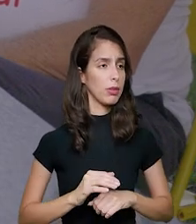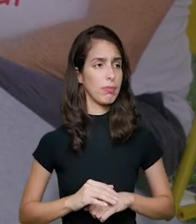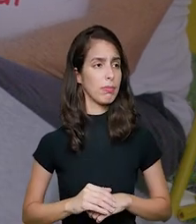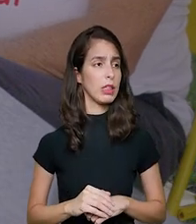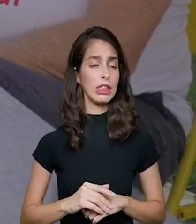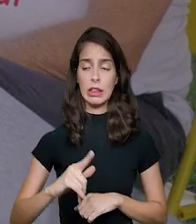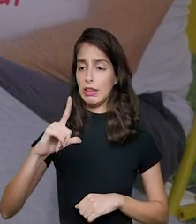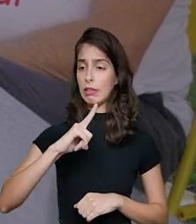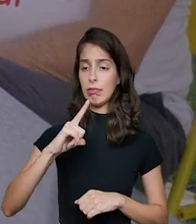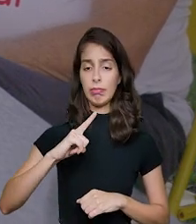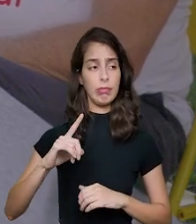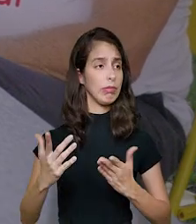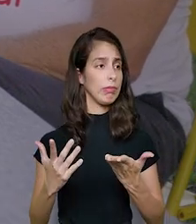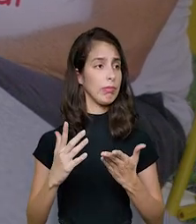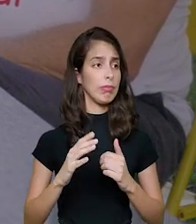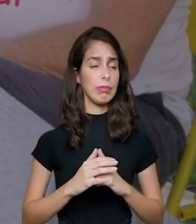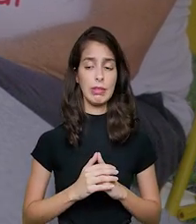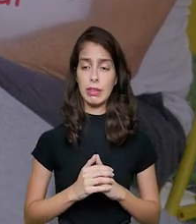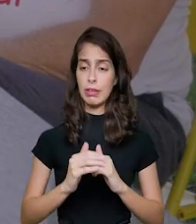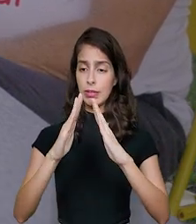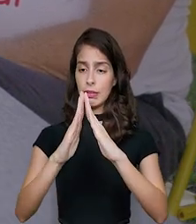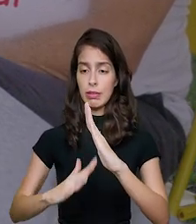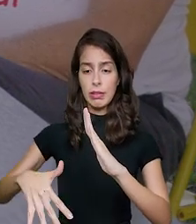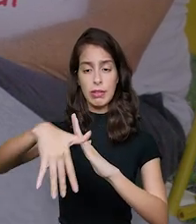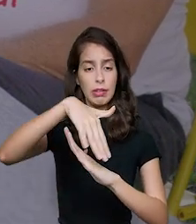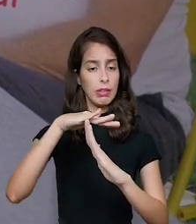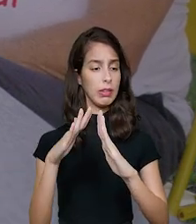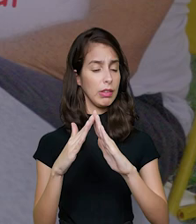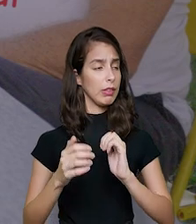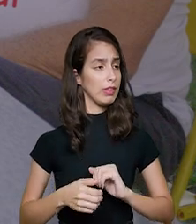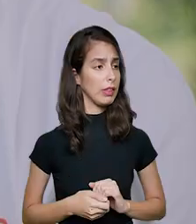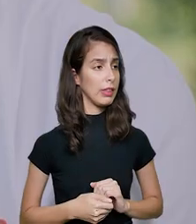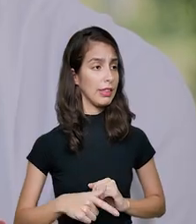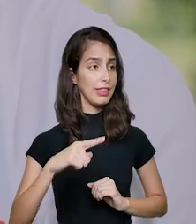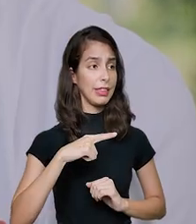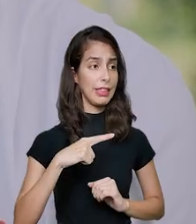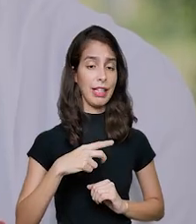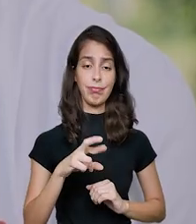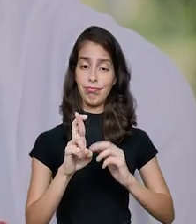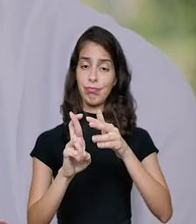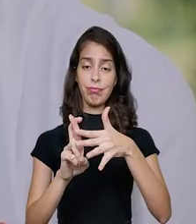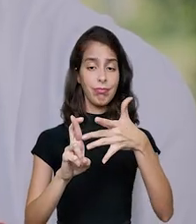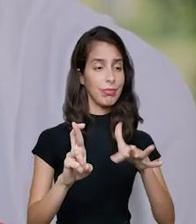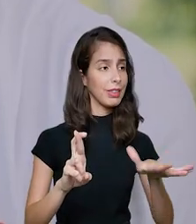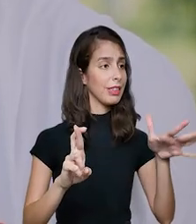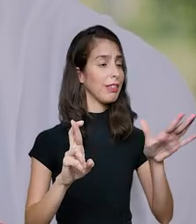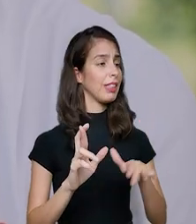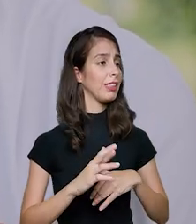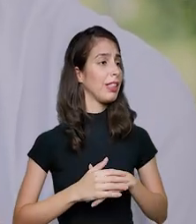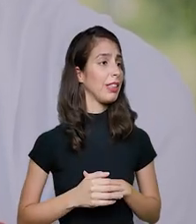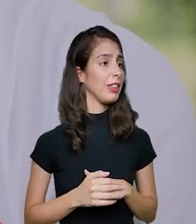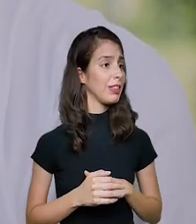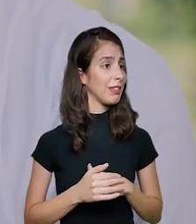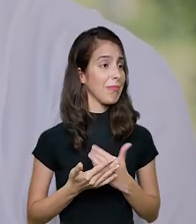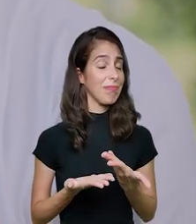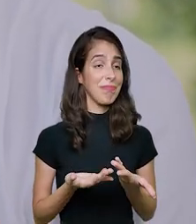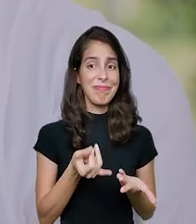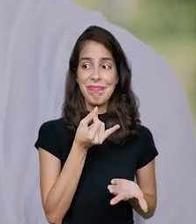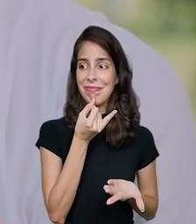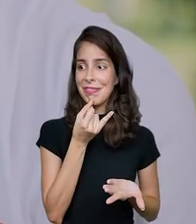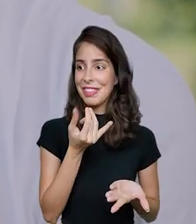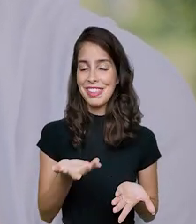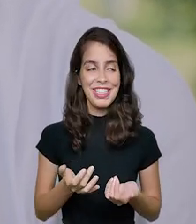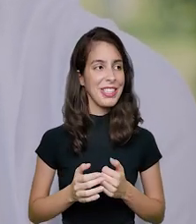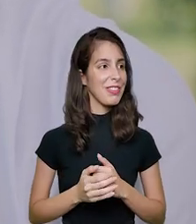indígena temos aqui né aqui em Aracruz mesmo né Nós temos assim uma eh eh Ribeirinha